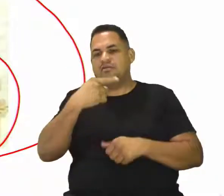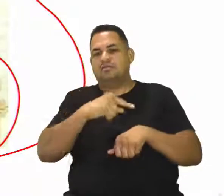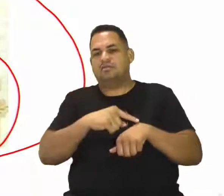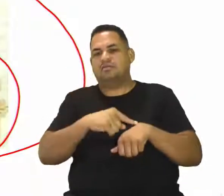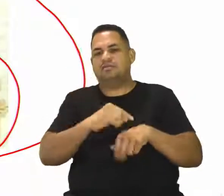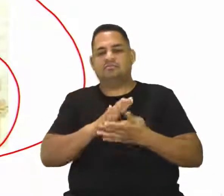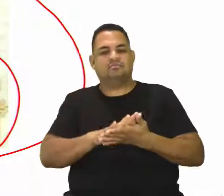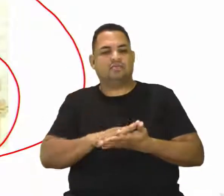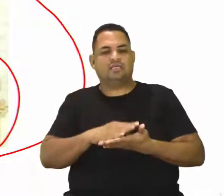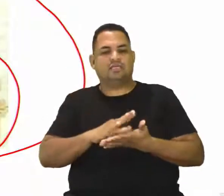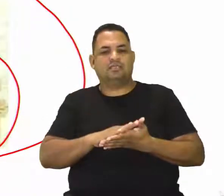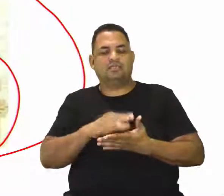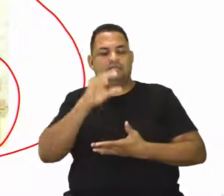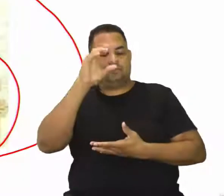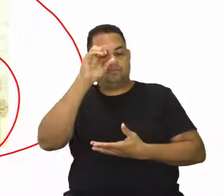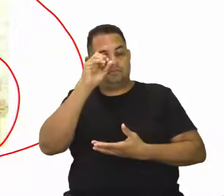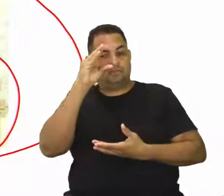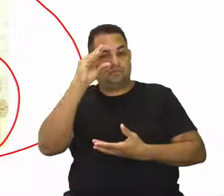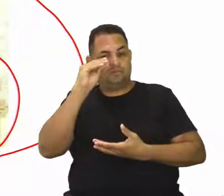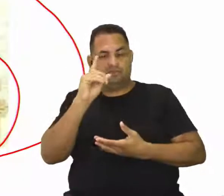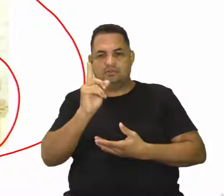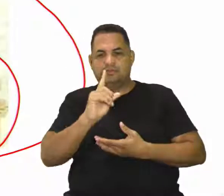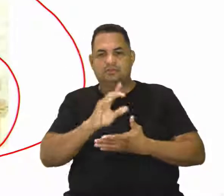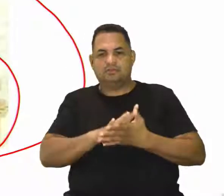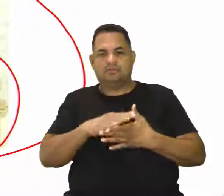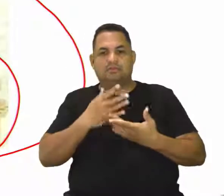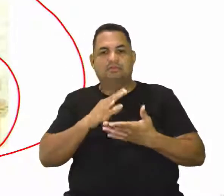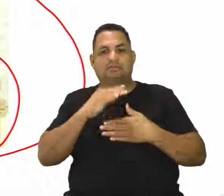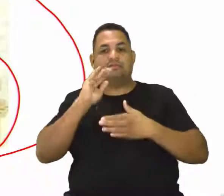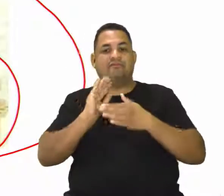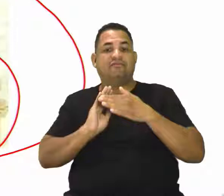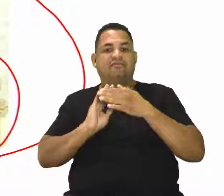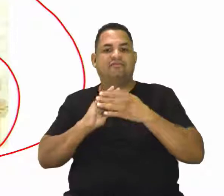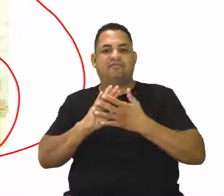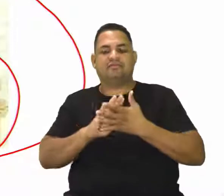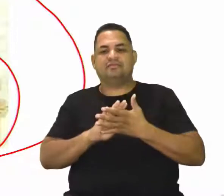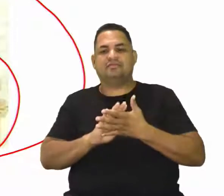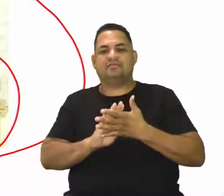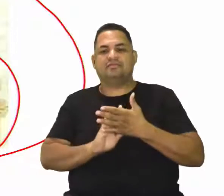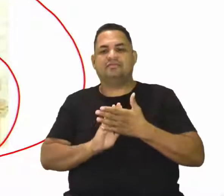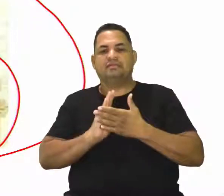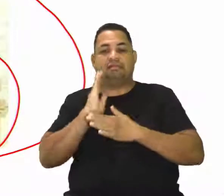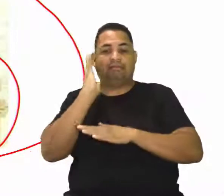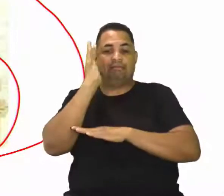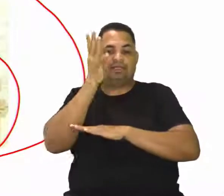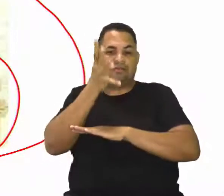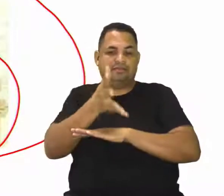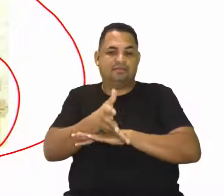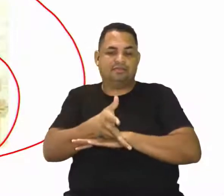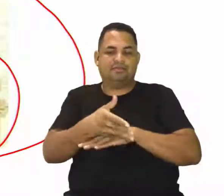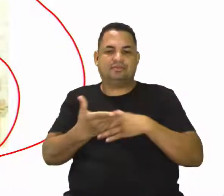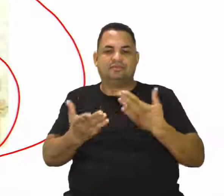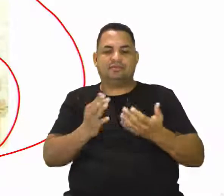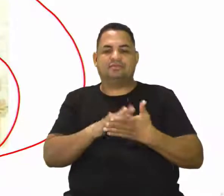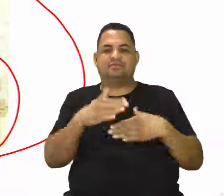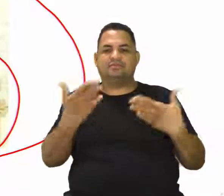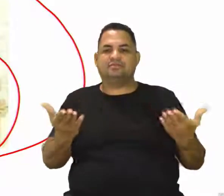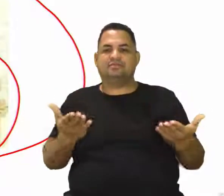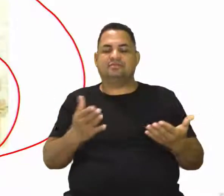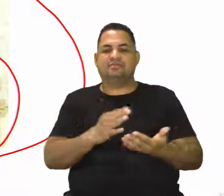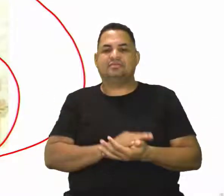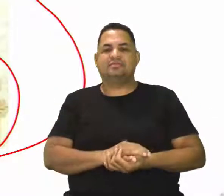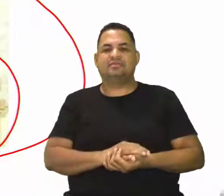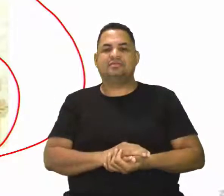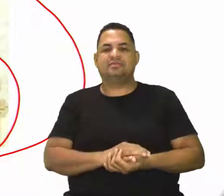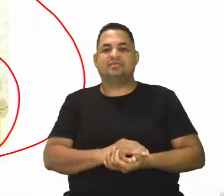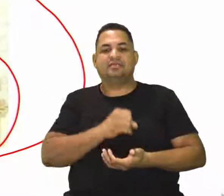Ele não dorme, ele vira zumbi. Viu, Sami? Ele é zumbi. Ele tira cochilo. Vai envelhecer muito rápido um cara